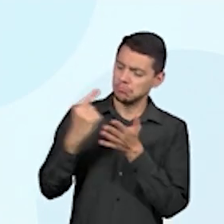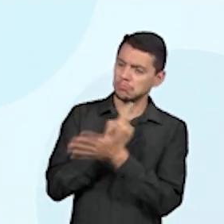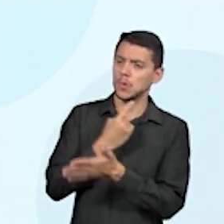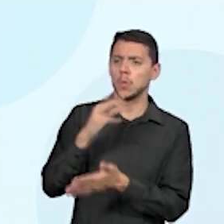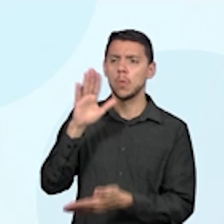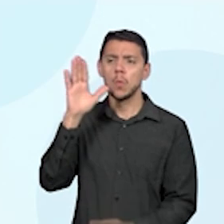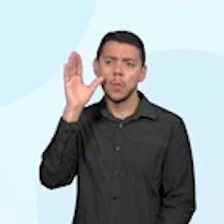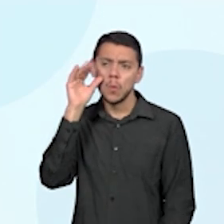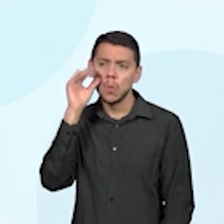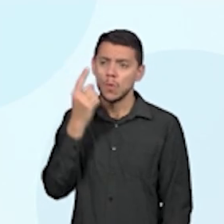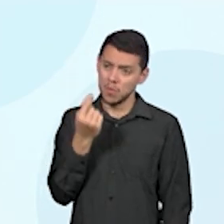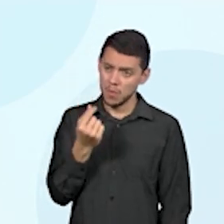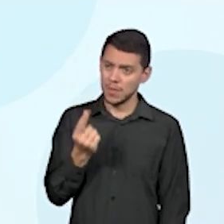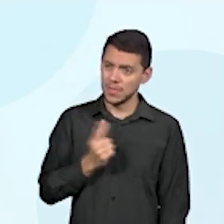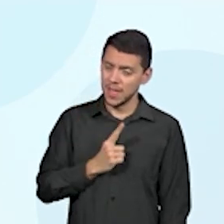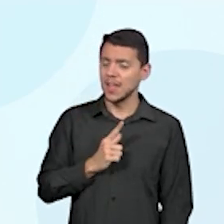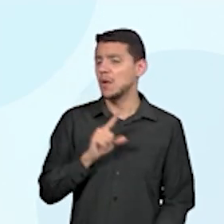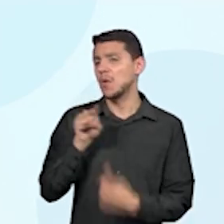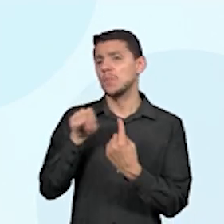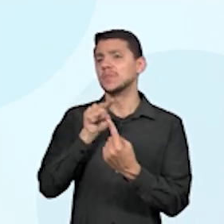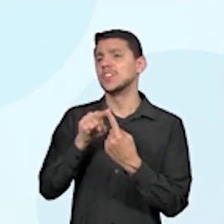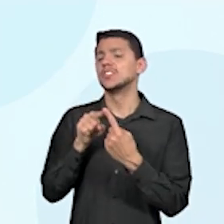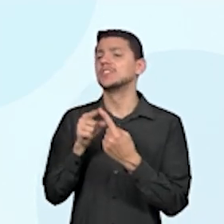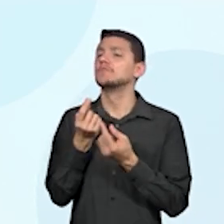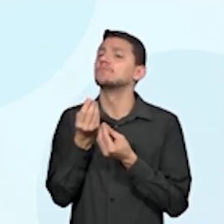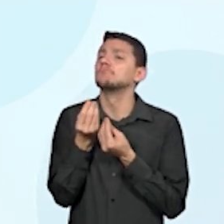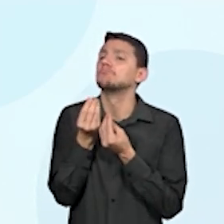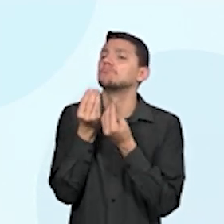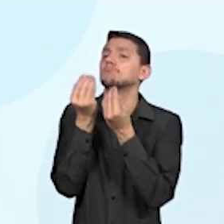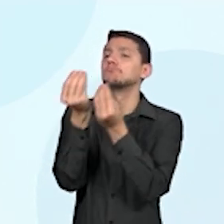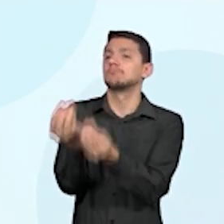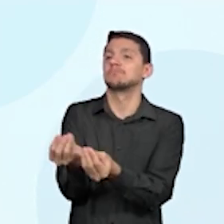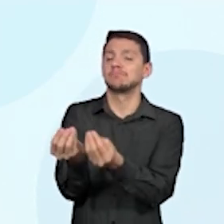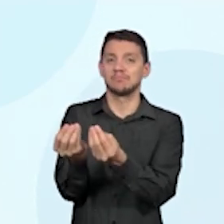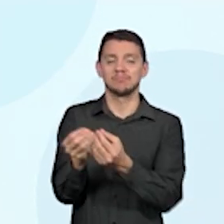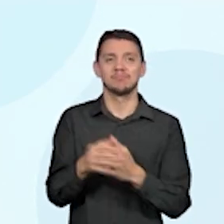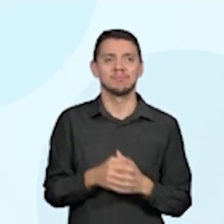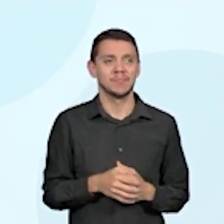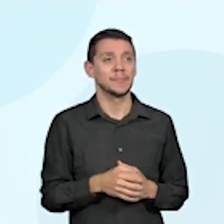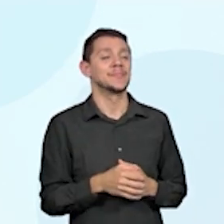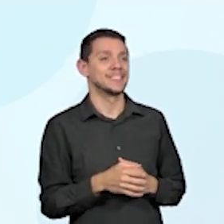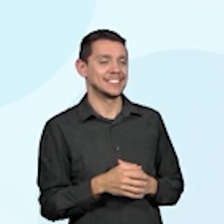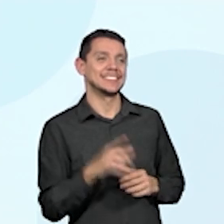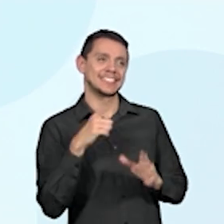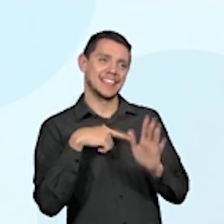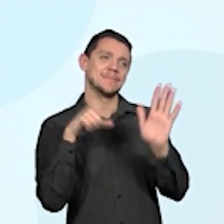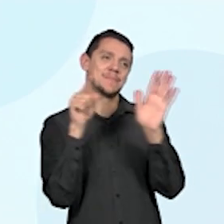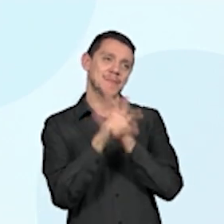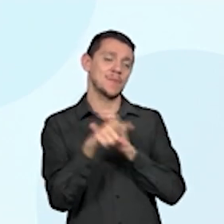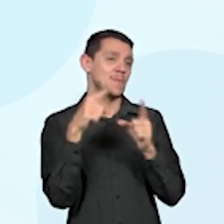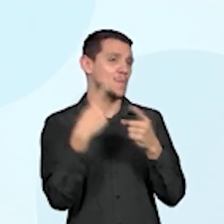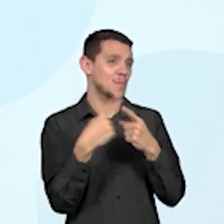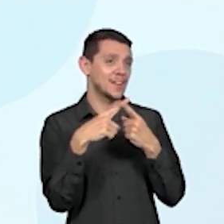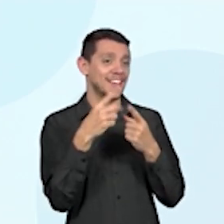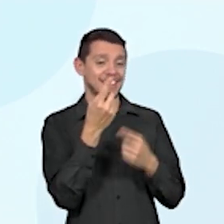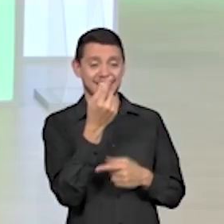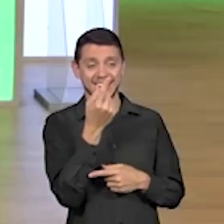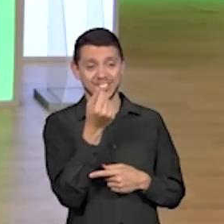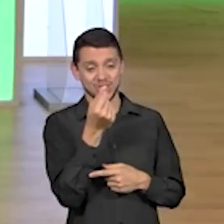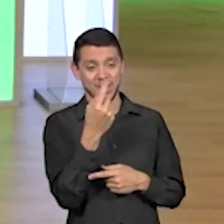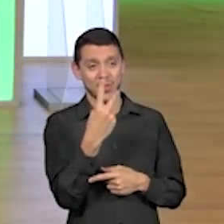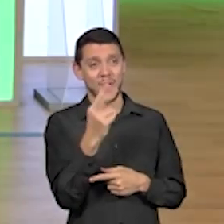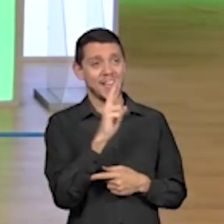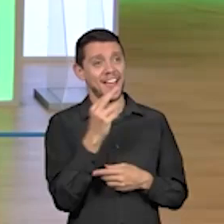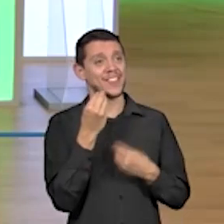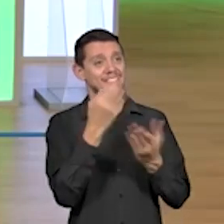tinha para poder doar ali para ele, né? Então, ele estava perguntando porque ele ia dar os R$2. Isso, Olha tanto que só.